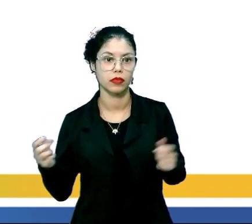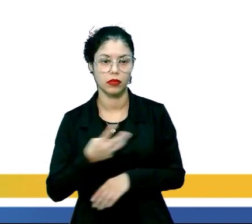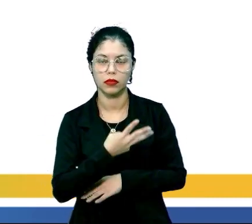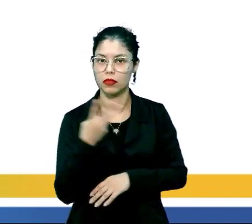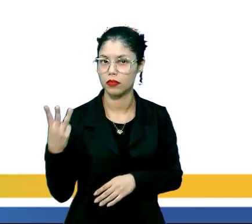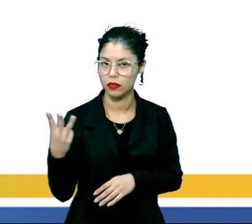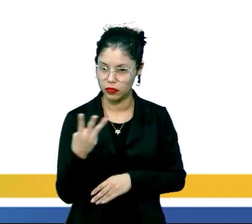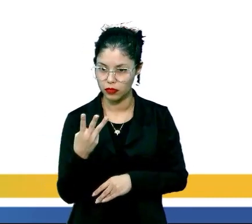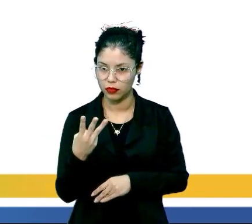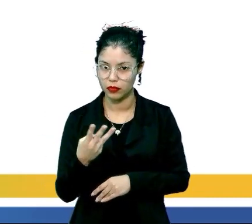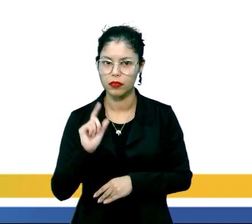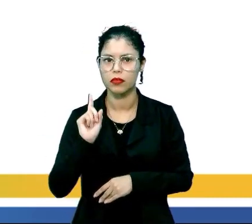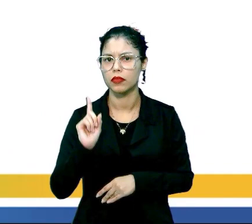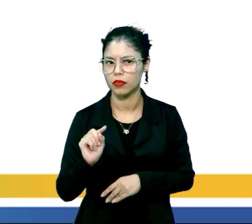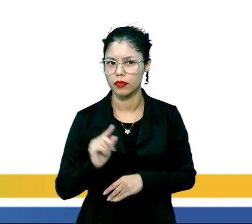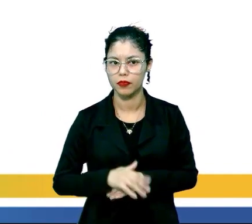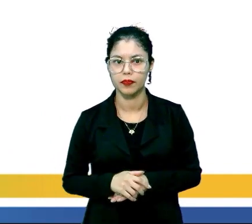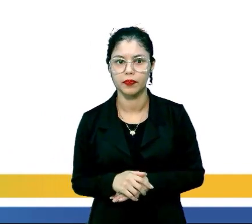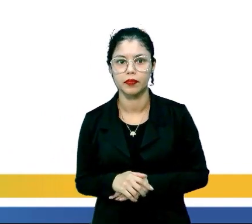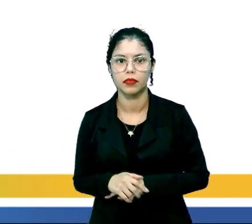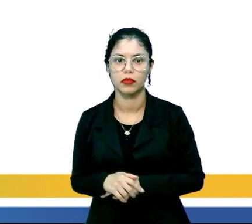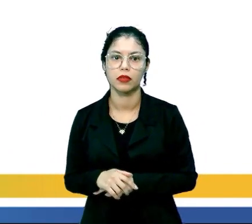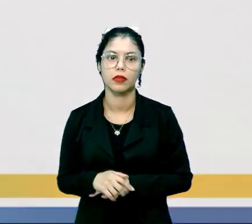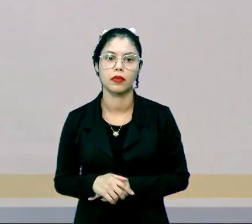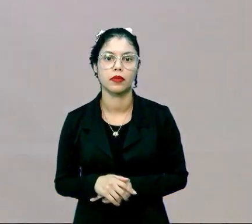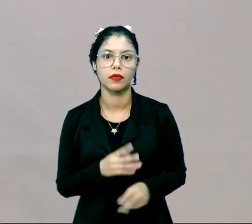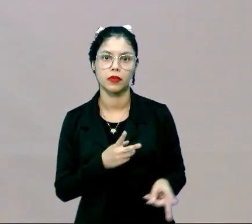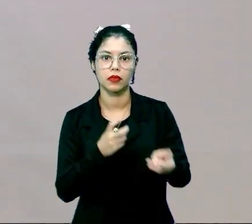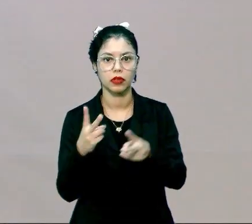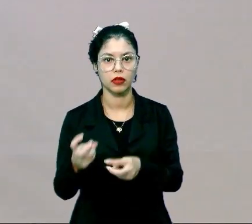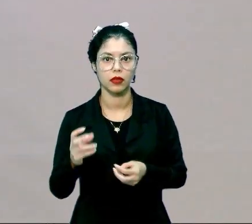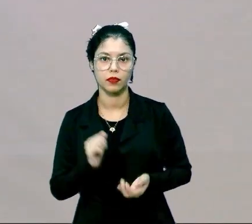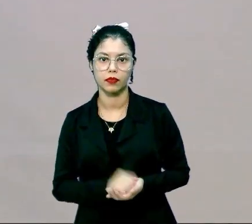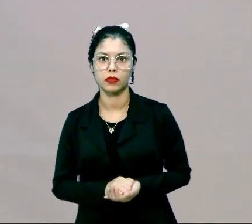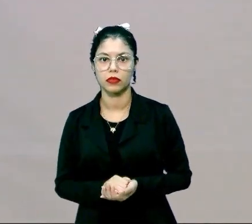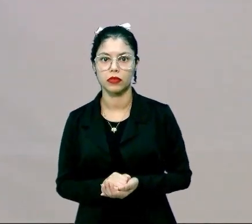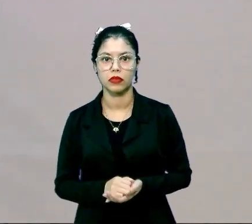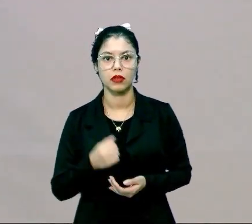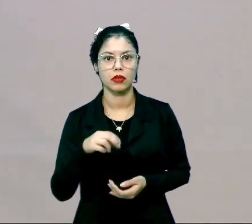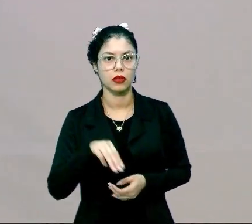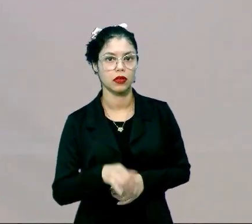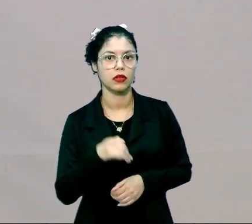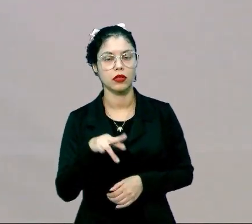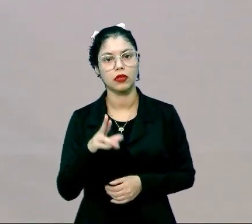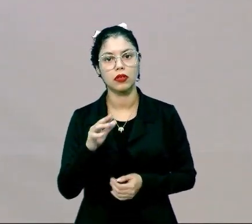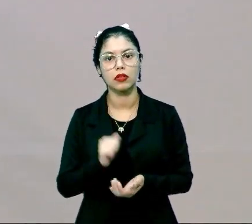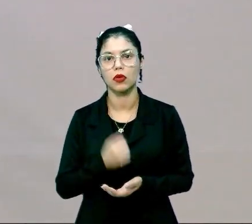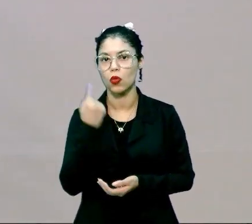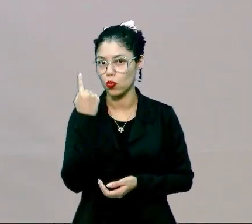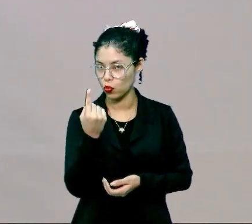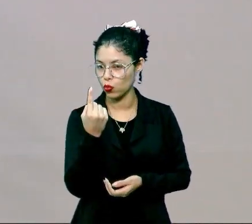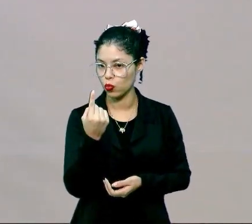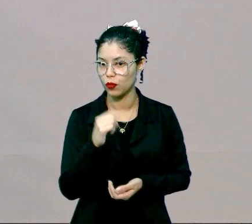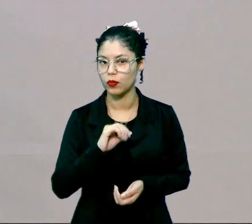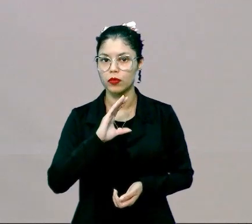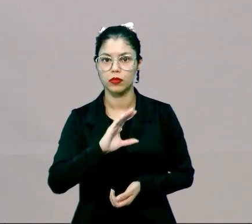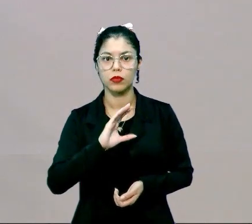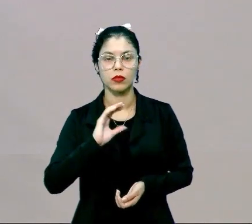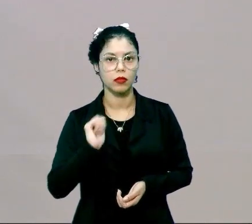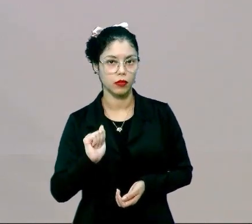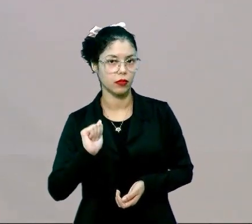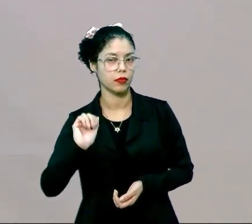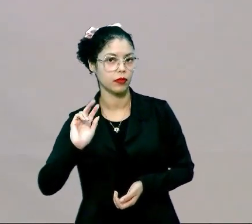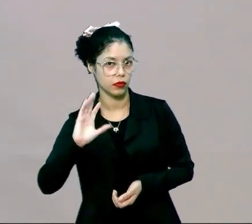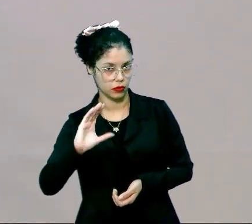ordem crescente desses combustíveis é. Perceba o seguinte, no metano eu tenho um carbono, é